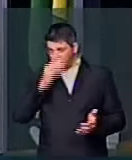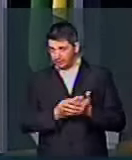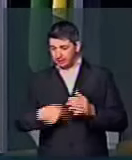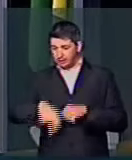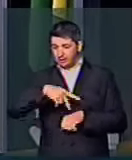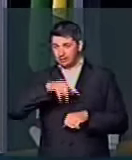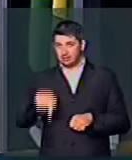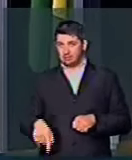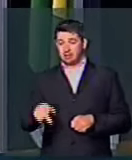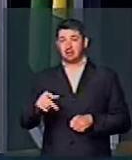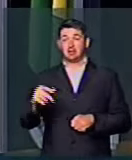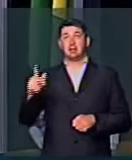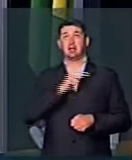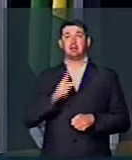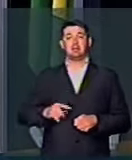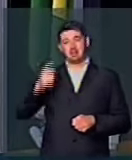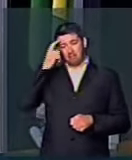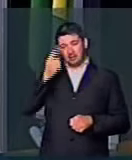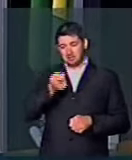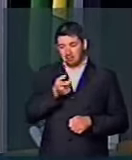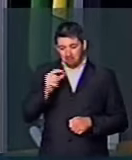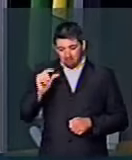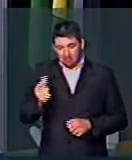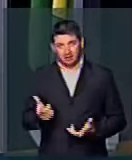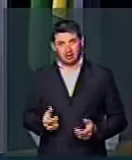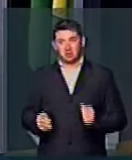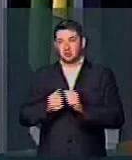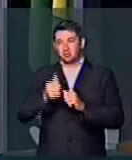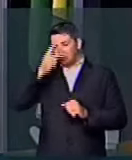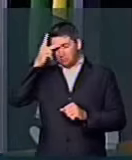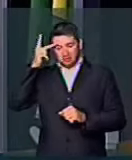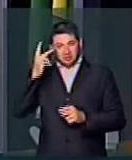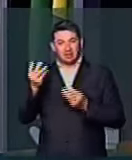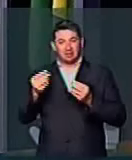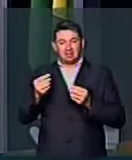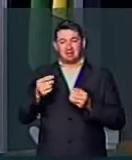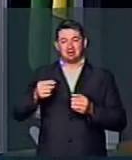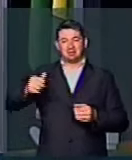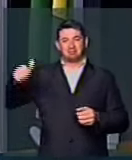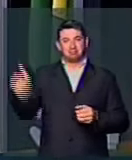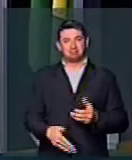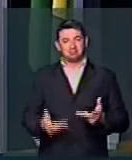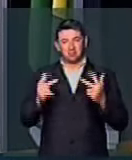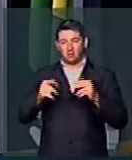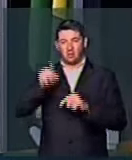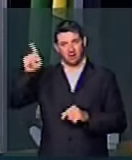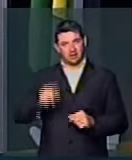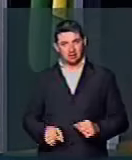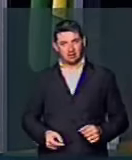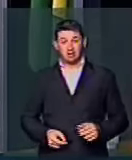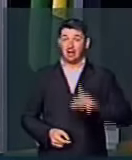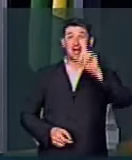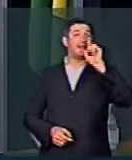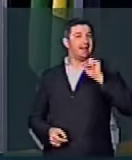país onde uma presidente pensa tão pequena e ao lado de pessoas também tão pequenas quanto elas. Inclusive, né,